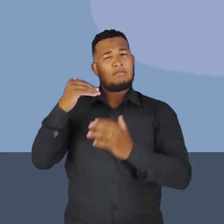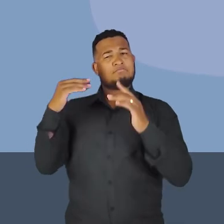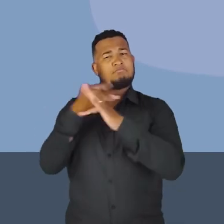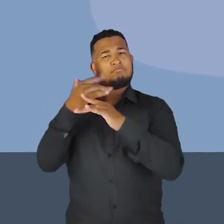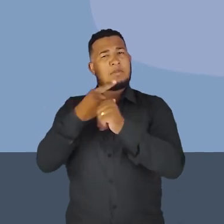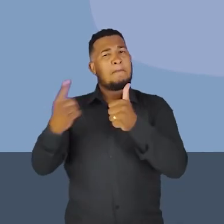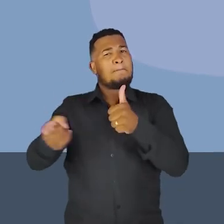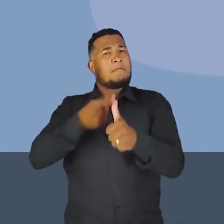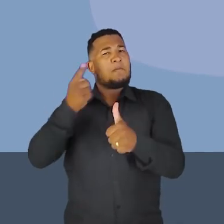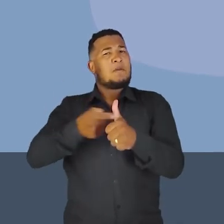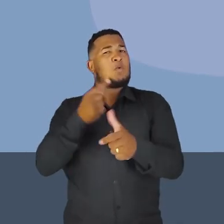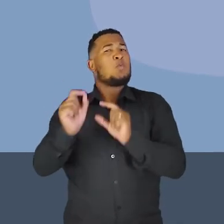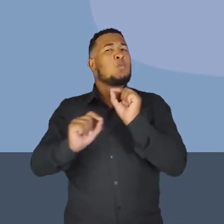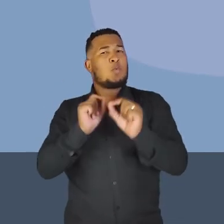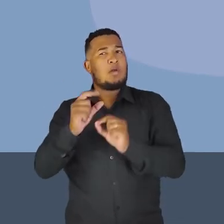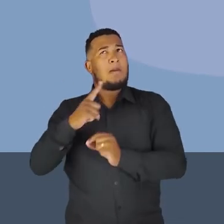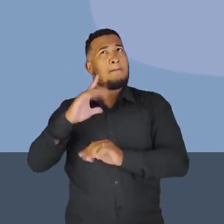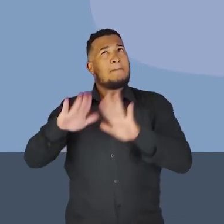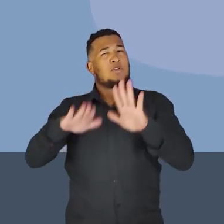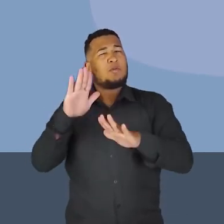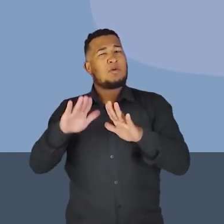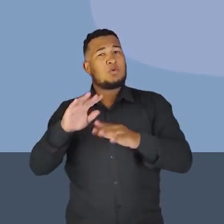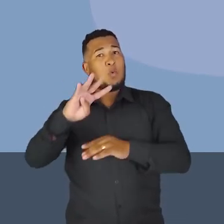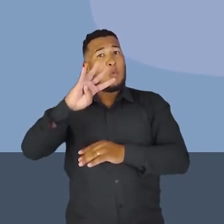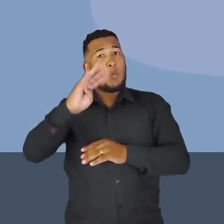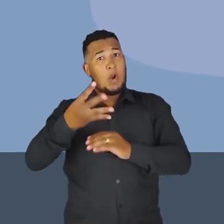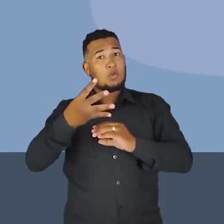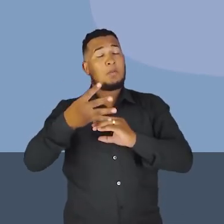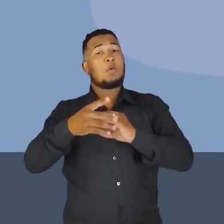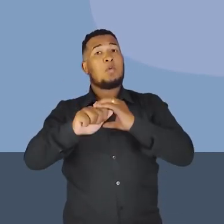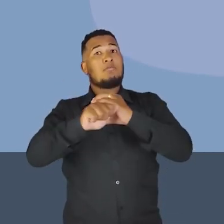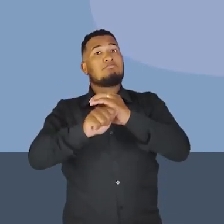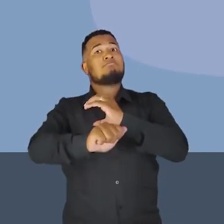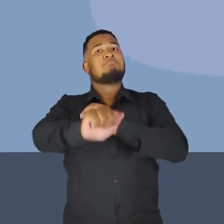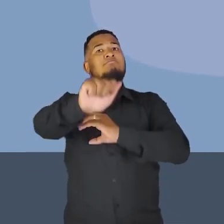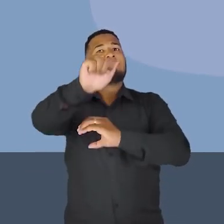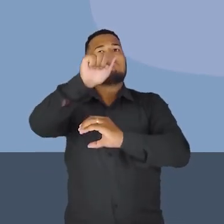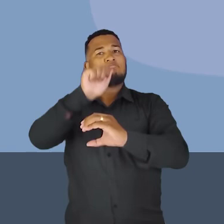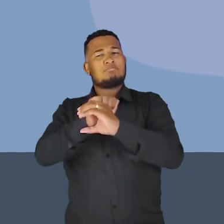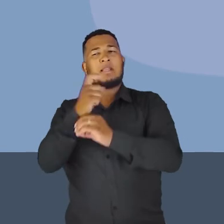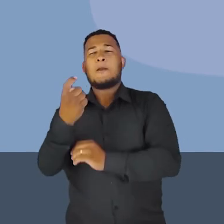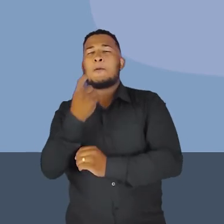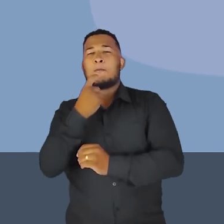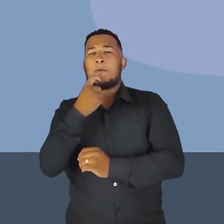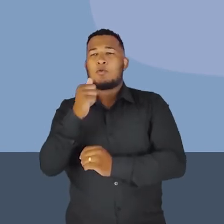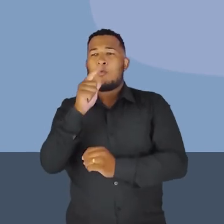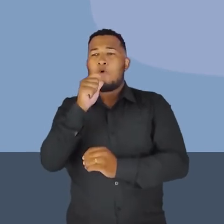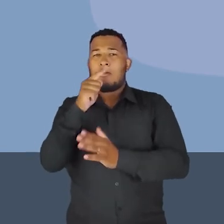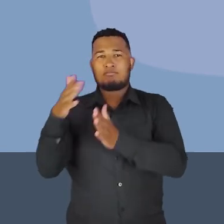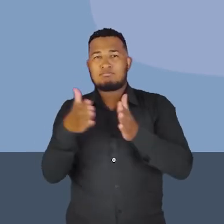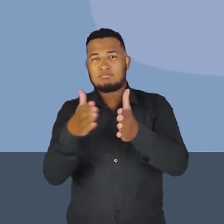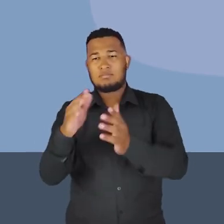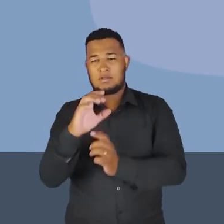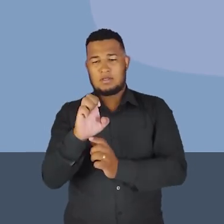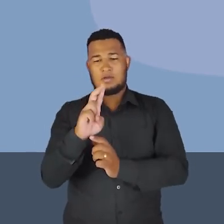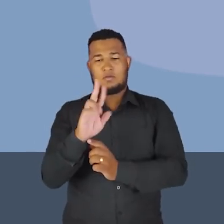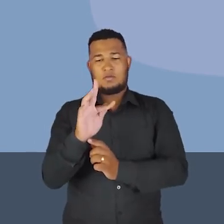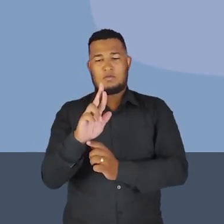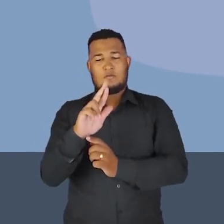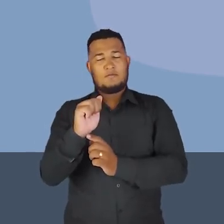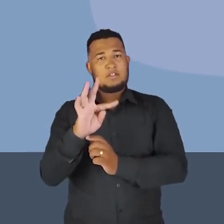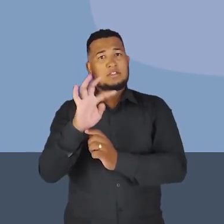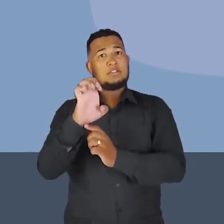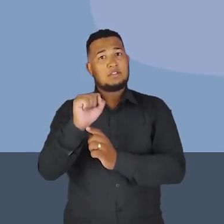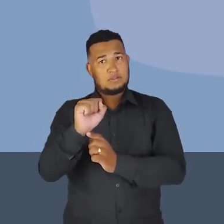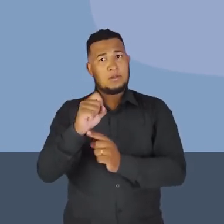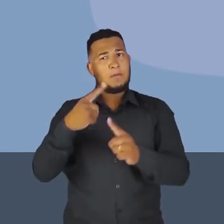conhece foram erguidas aproximadamente 4.000 a.C. nas proximidades do rio Eufrates, na Mesopotâmia, para aproveitar as terras